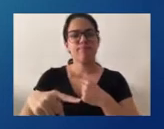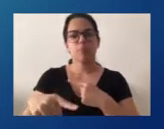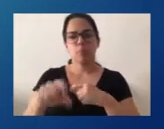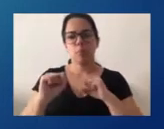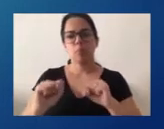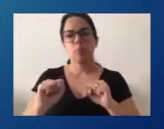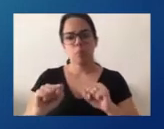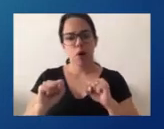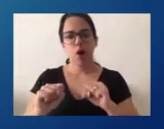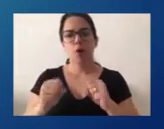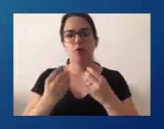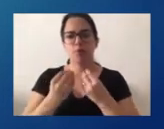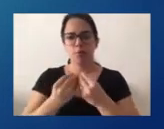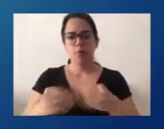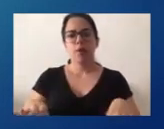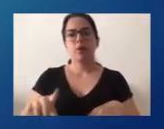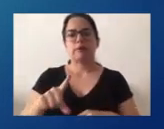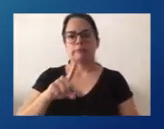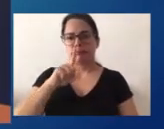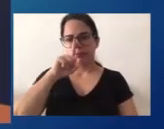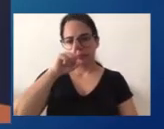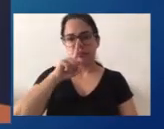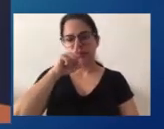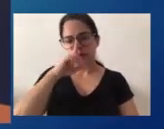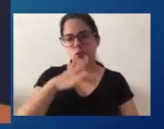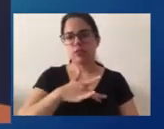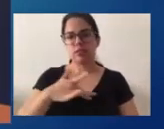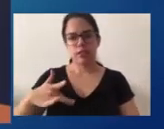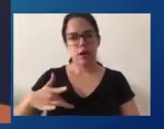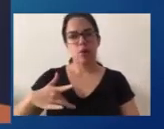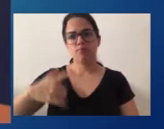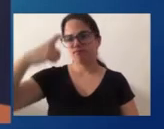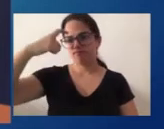aí efeitos maléficos na saúde do trabalhador.